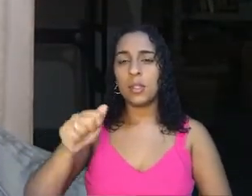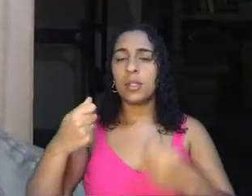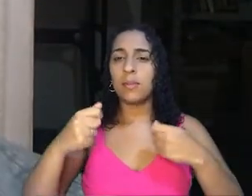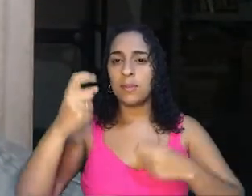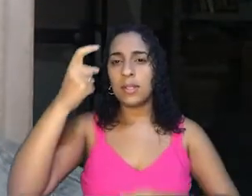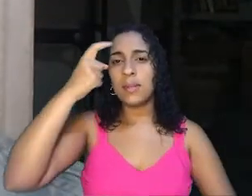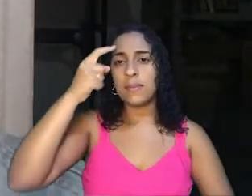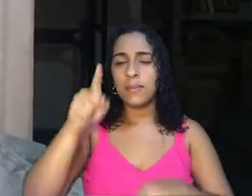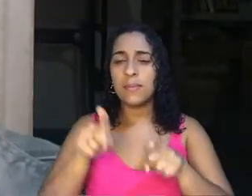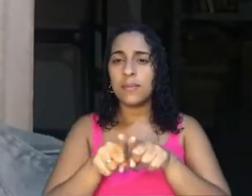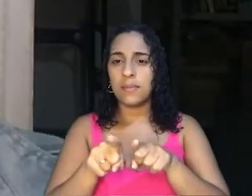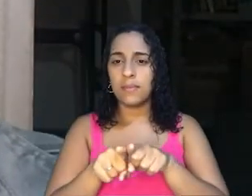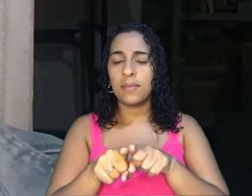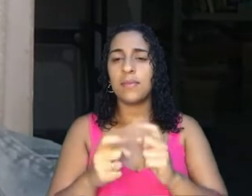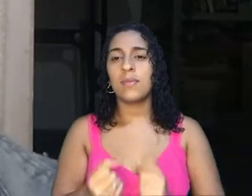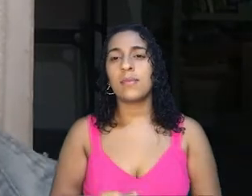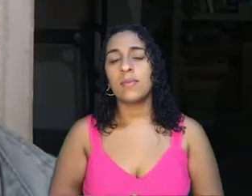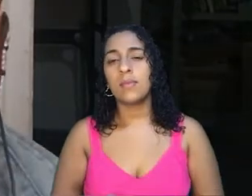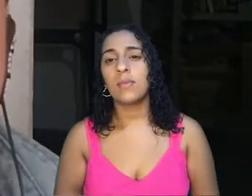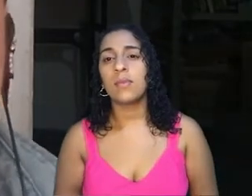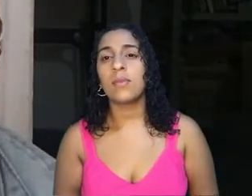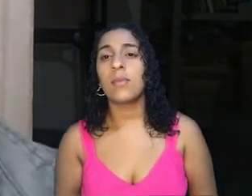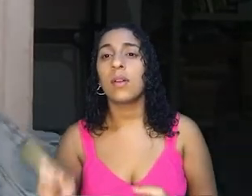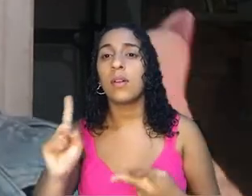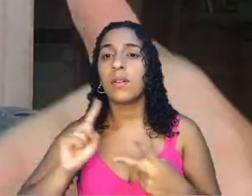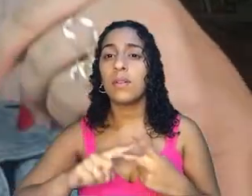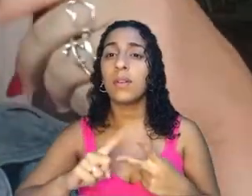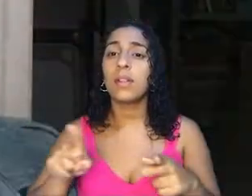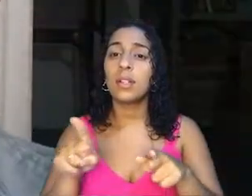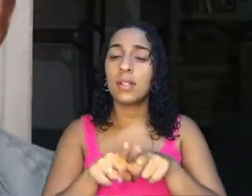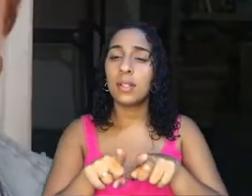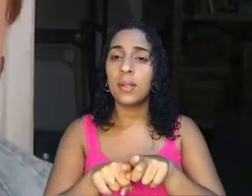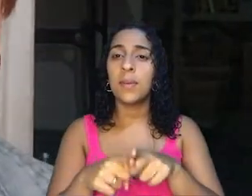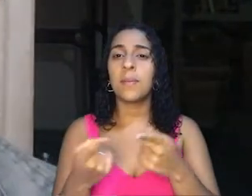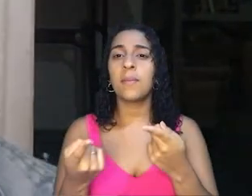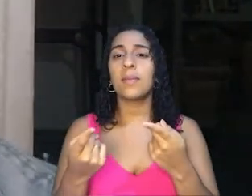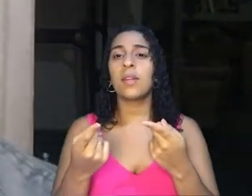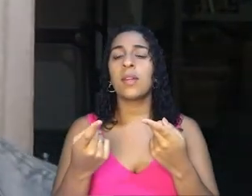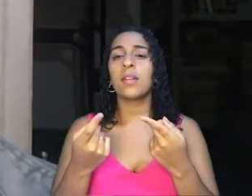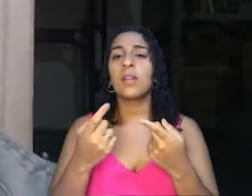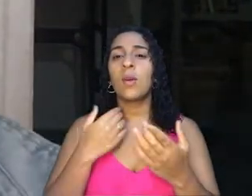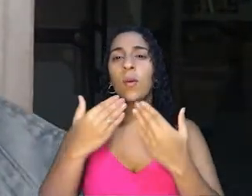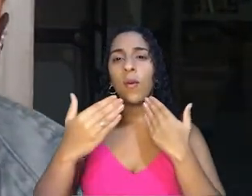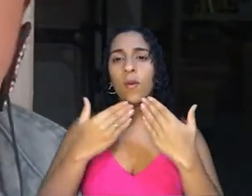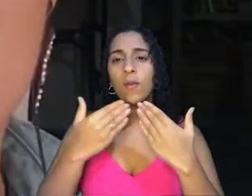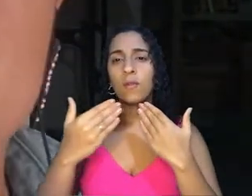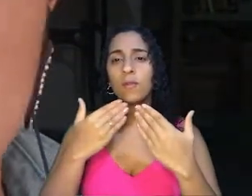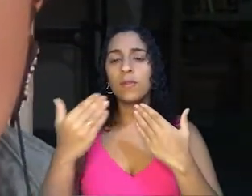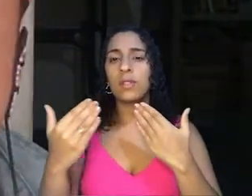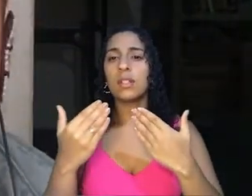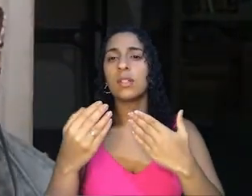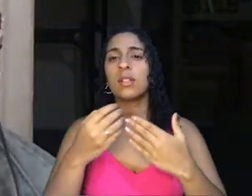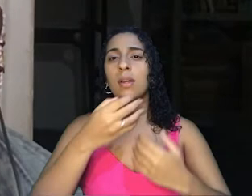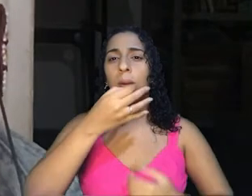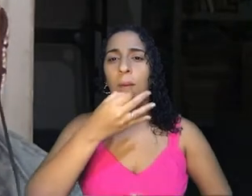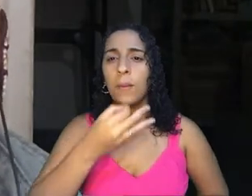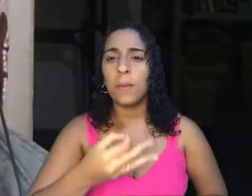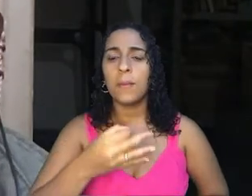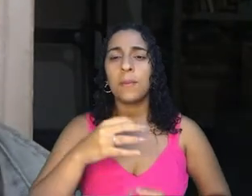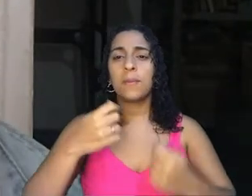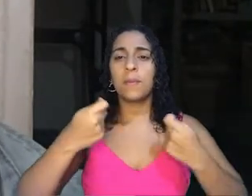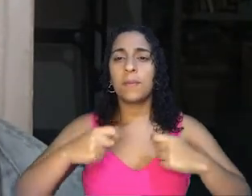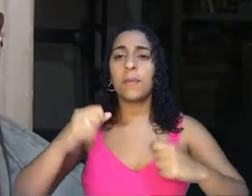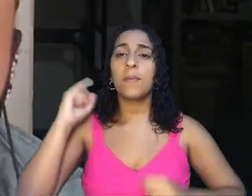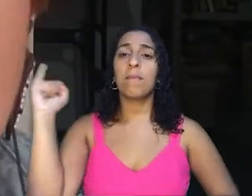também na nossas hermanas bom outra abordagem é a disputa de narrativa que é fundamental para a gente